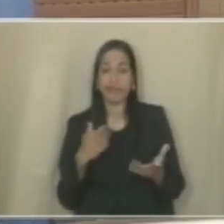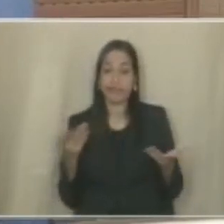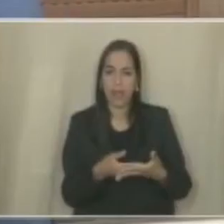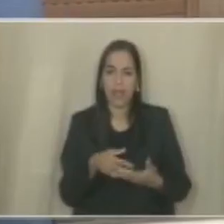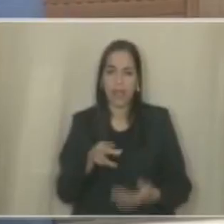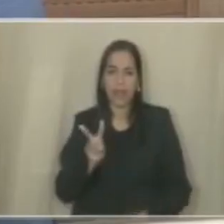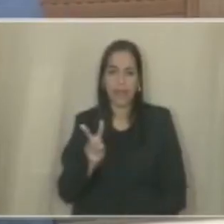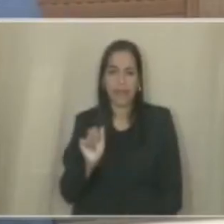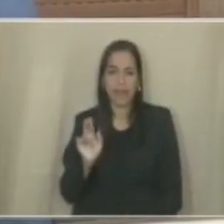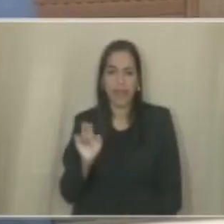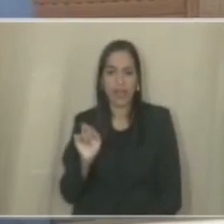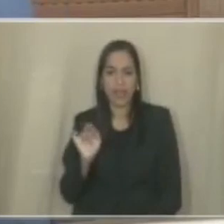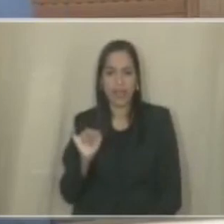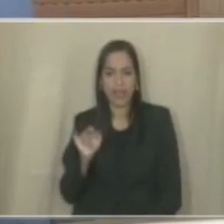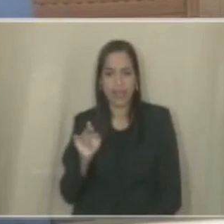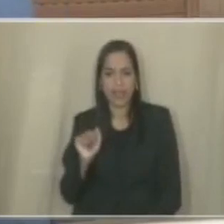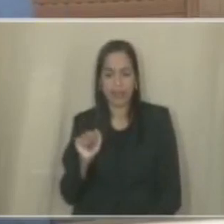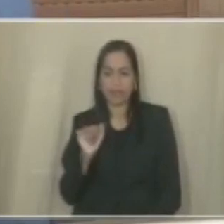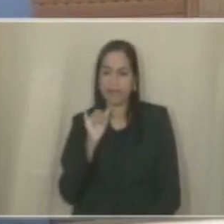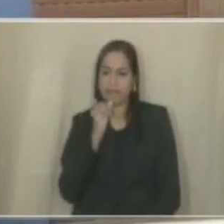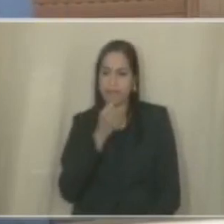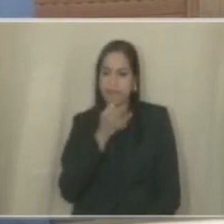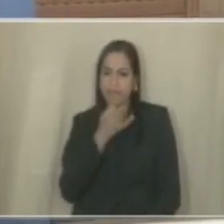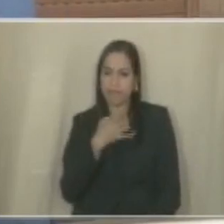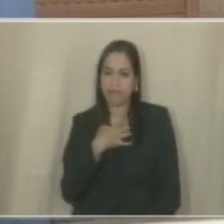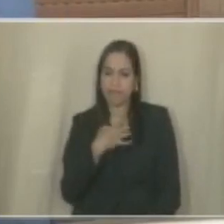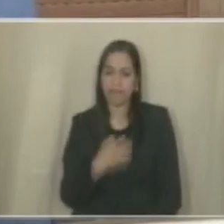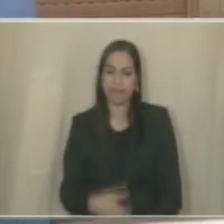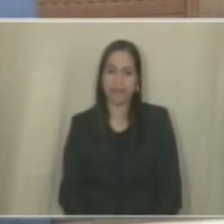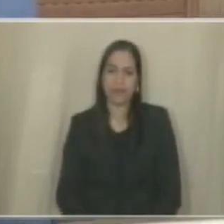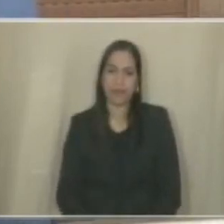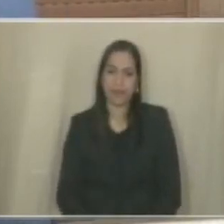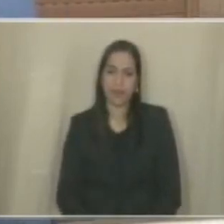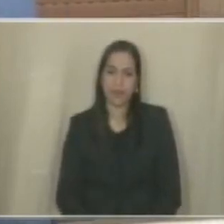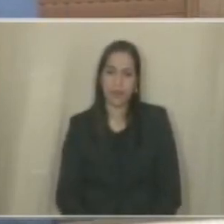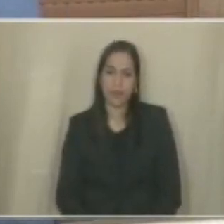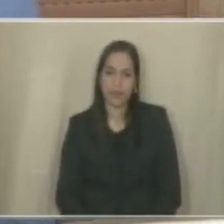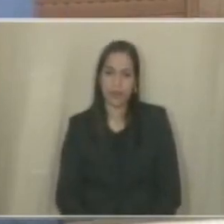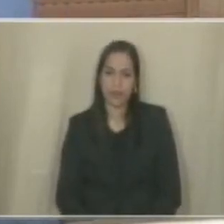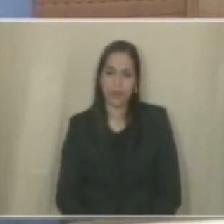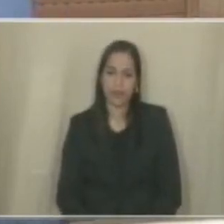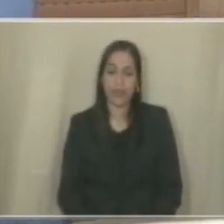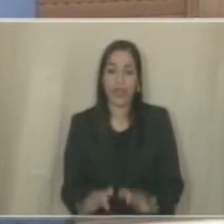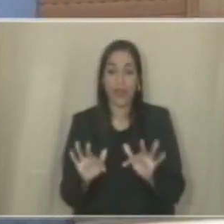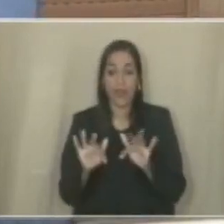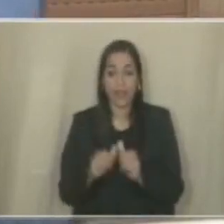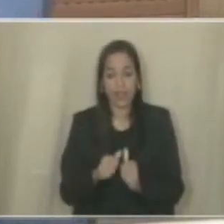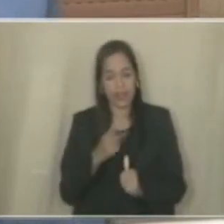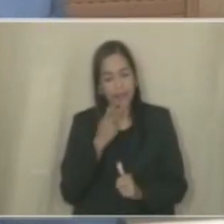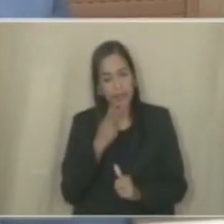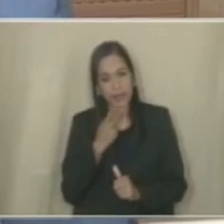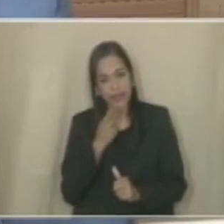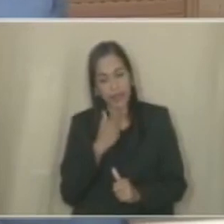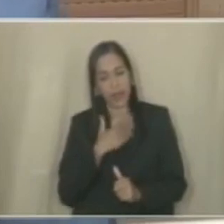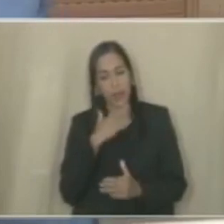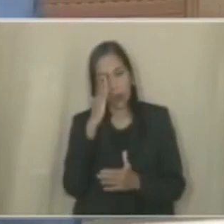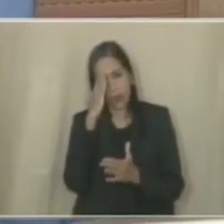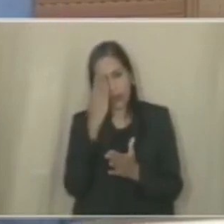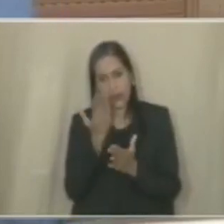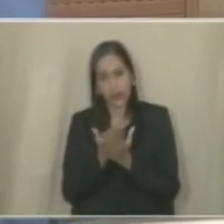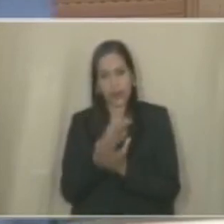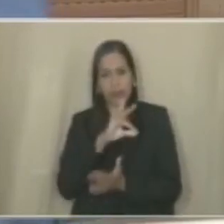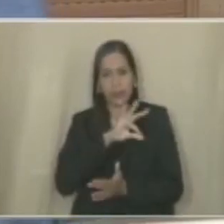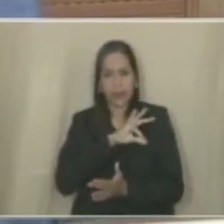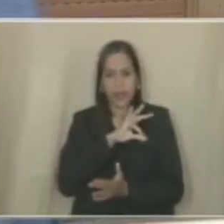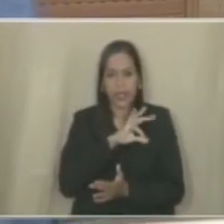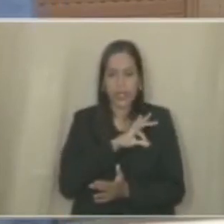nós é lamentável senhor presidente mas eu quero terminar minha fala dizendo que eu confio demais na Polícia Civil nas nossas entidades